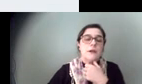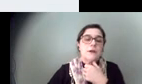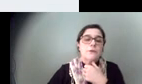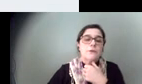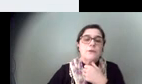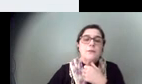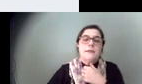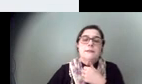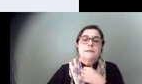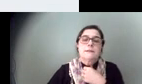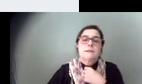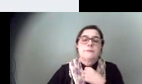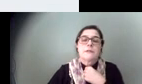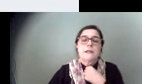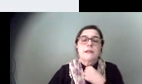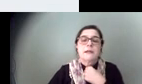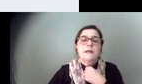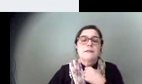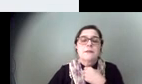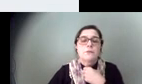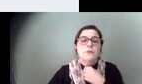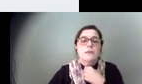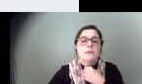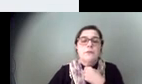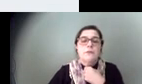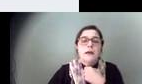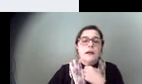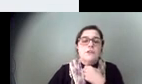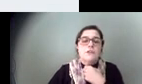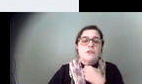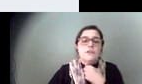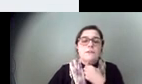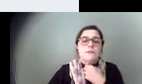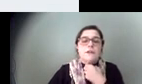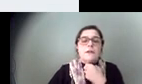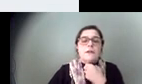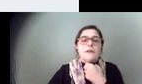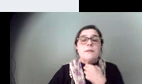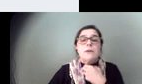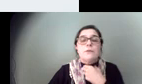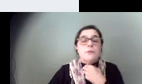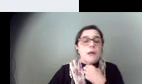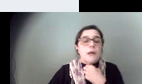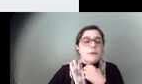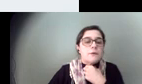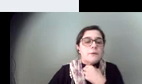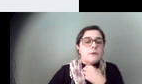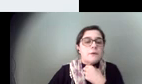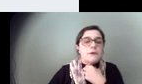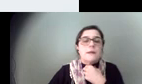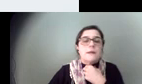isso foi bem bacana. A segunda, a gente trabalhou. Ai,